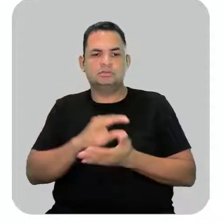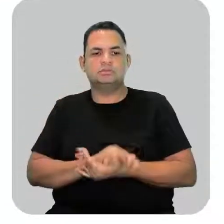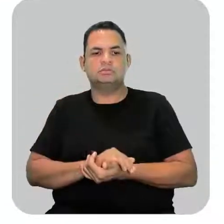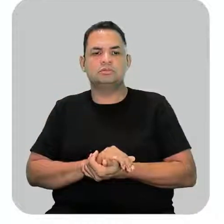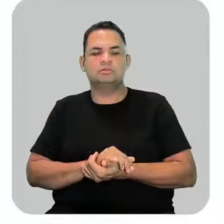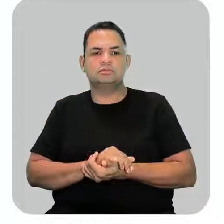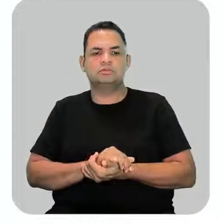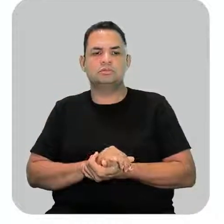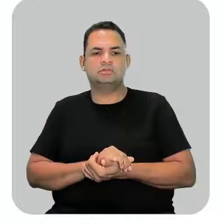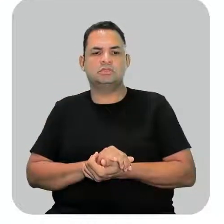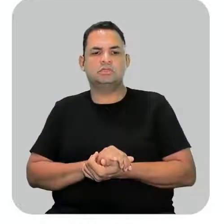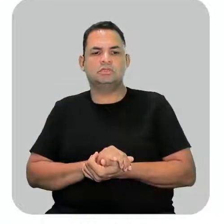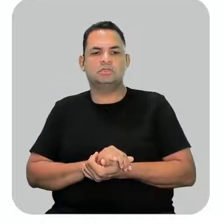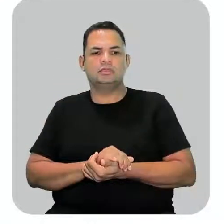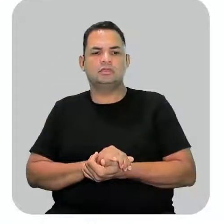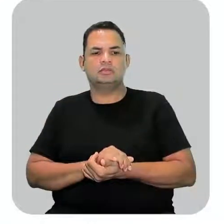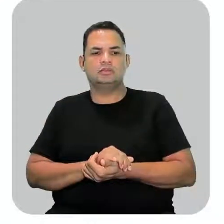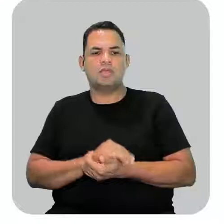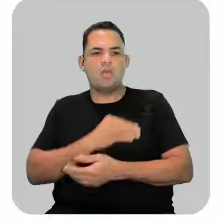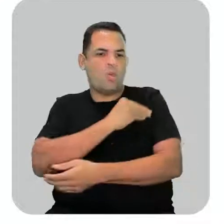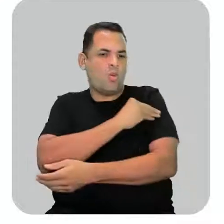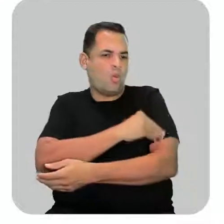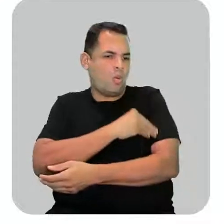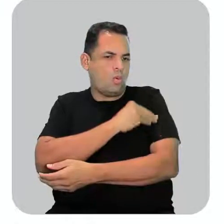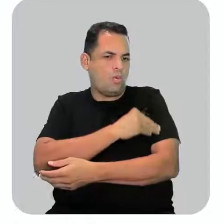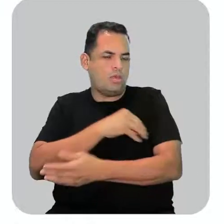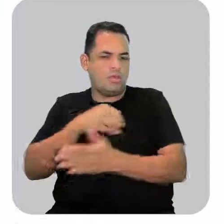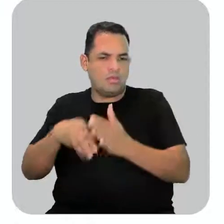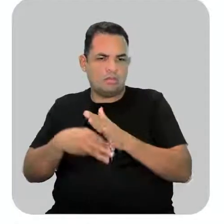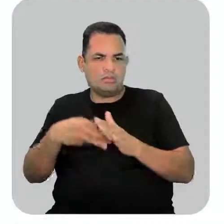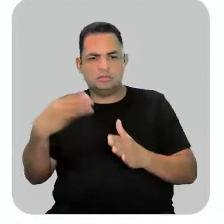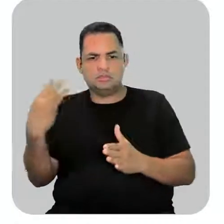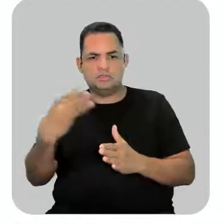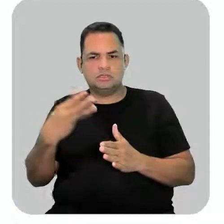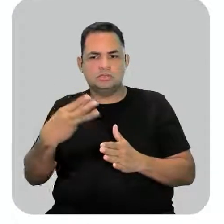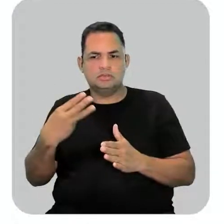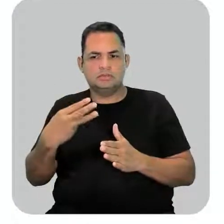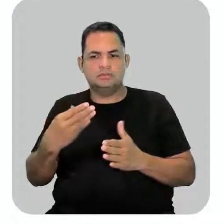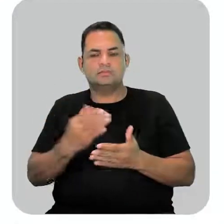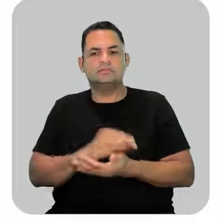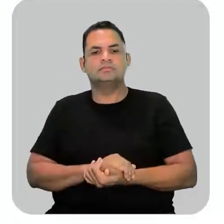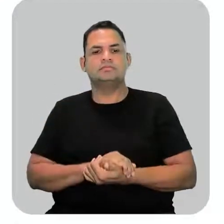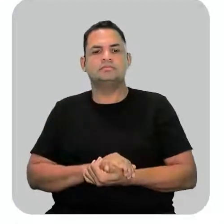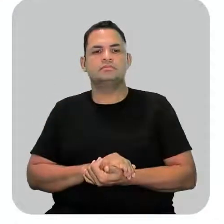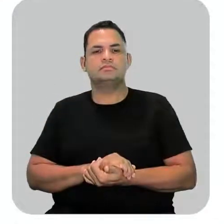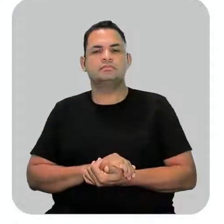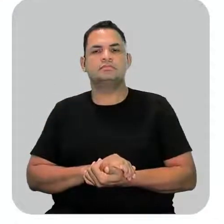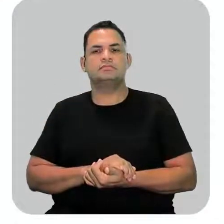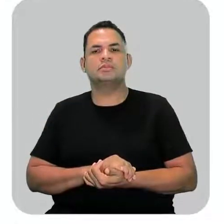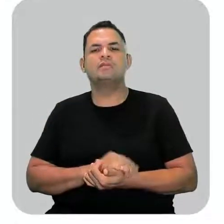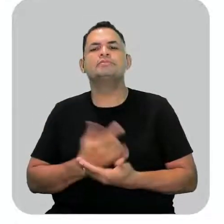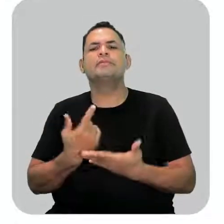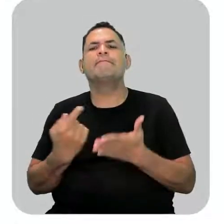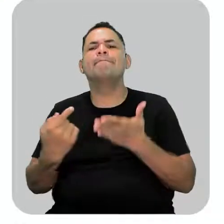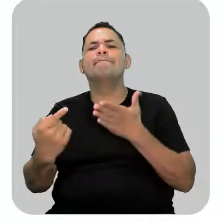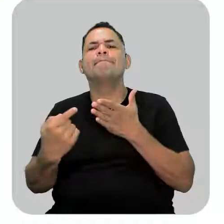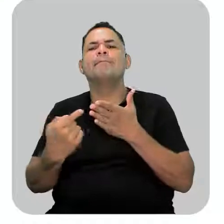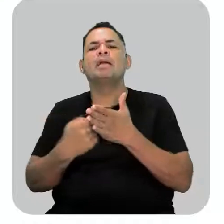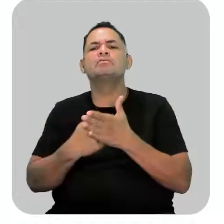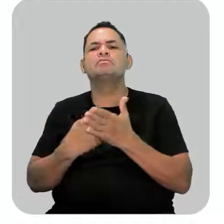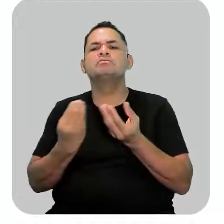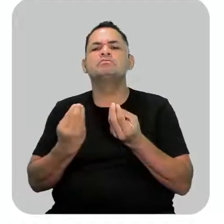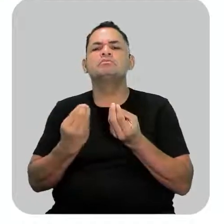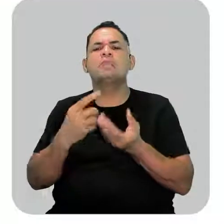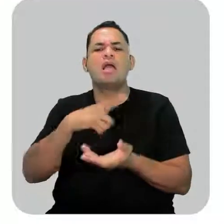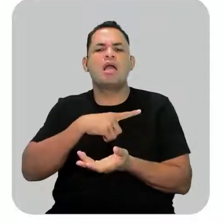ligada a um carbono terciário, o meu álcool passa a ser um álcool terciário. Aí você pergunta, professora, vai